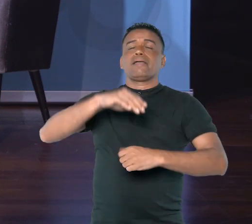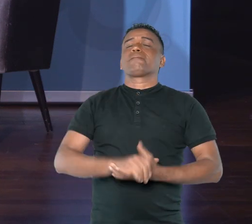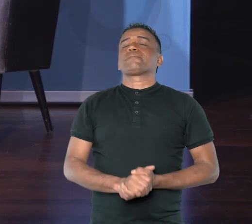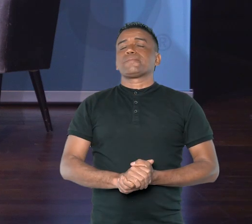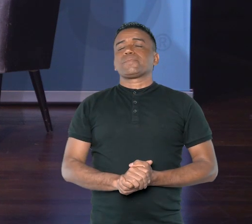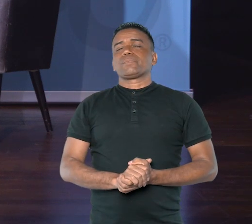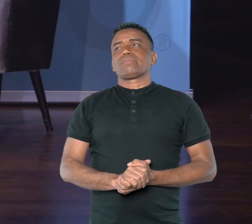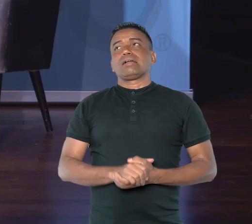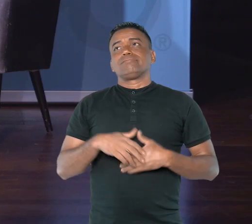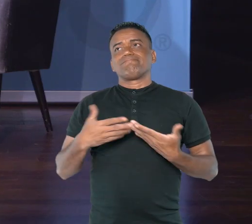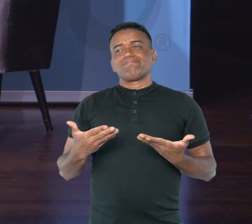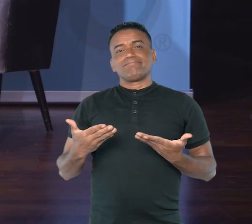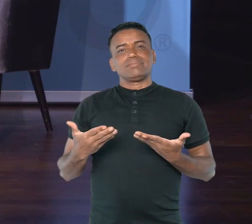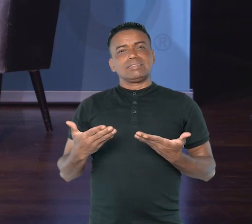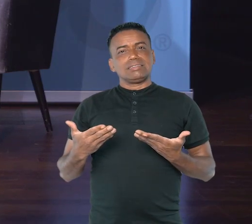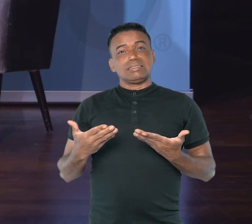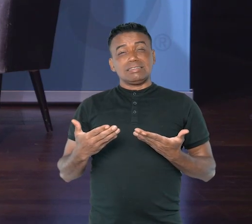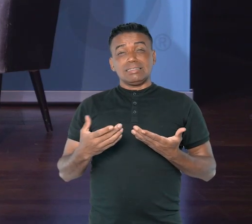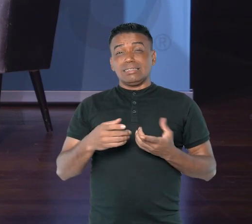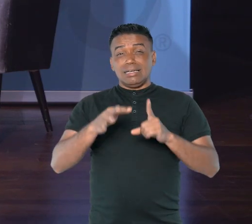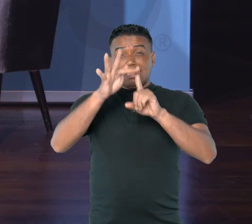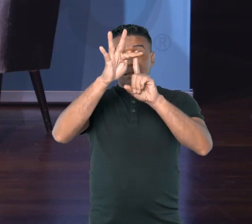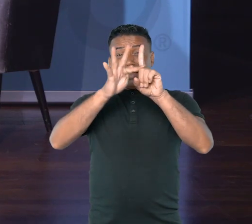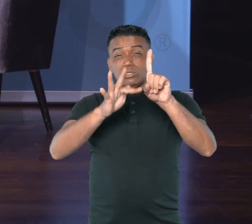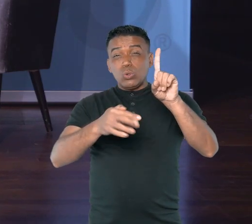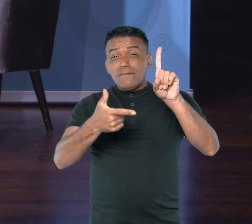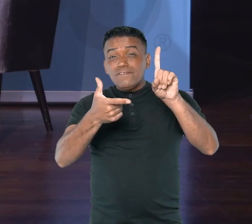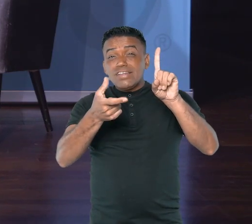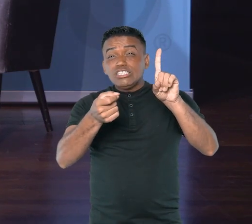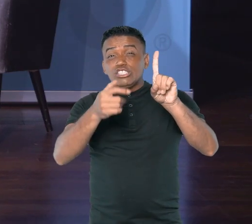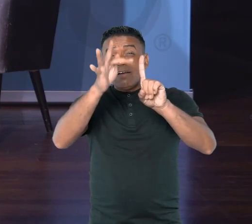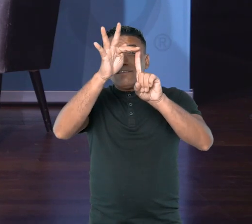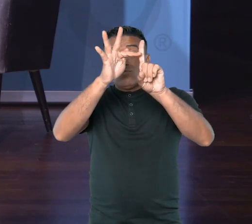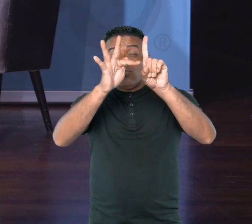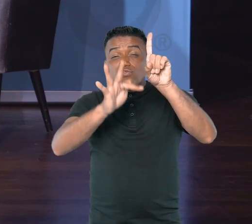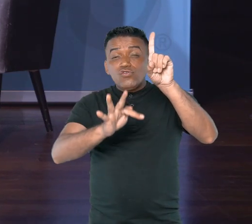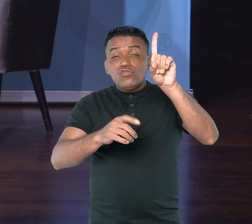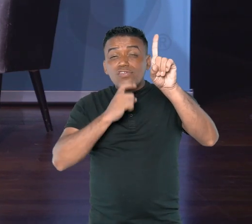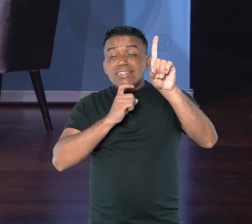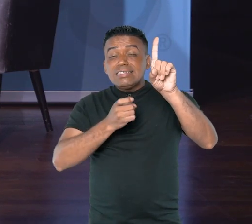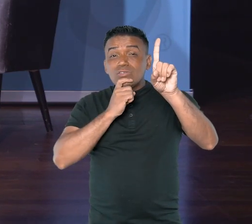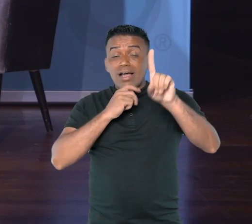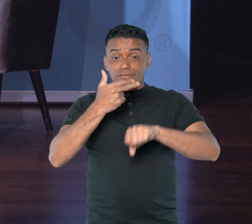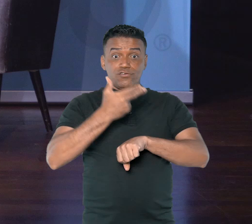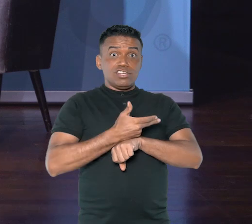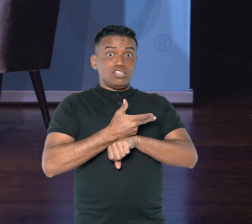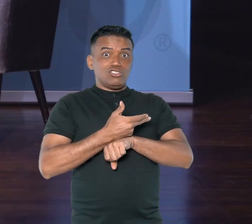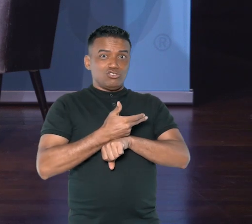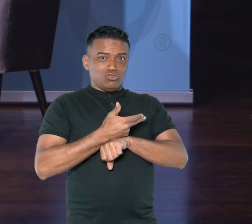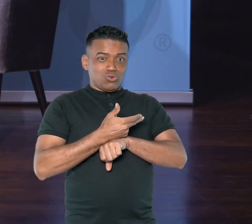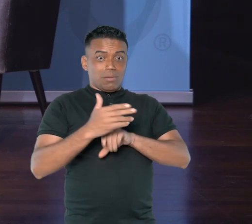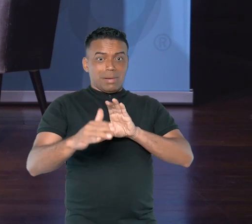e menos 20. E aí eu gravei um vídeo para mim mesma, gente. Eu confessei